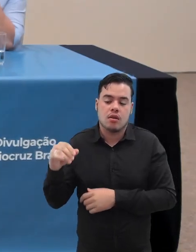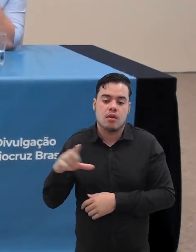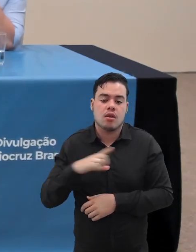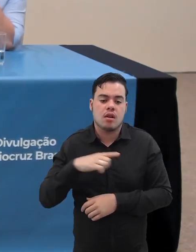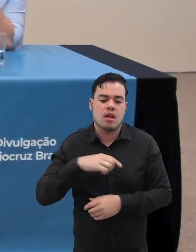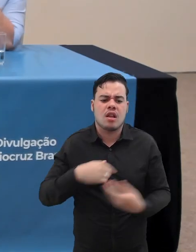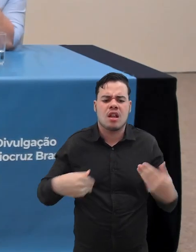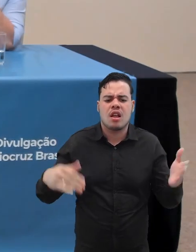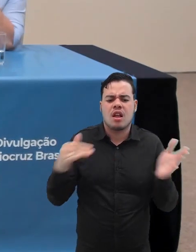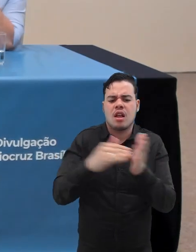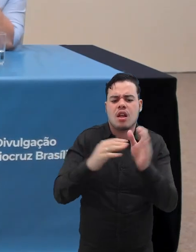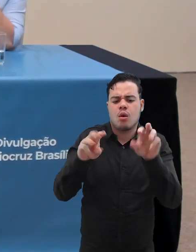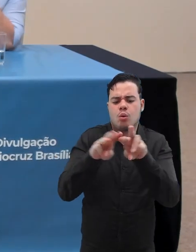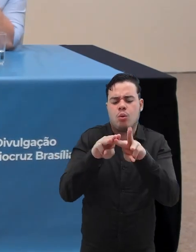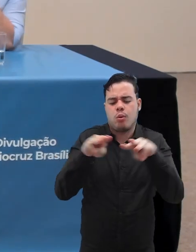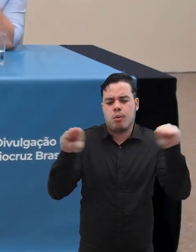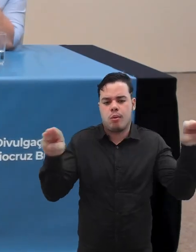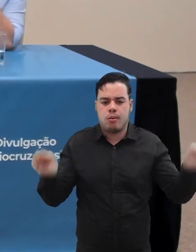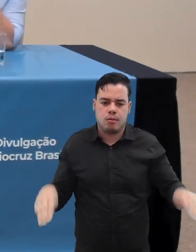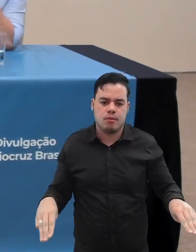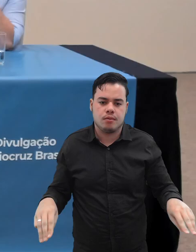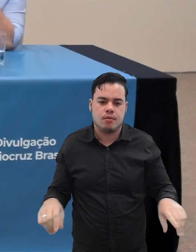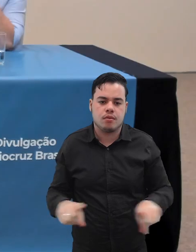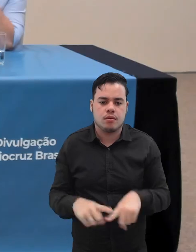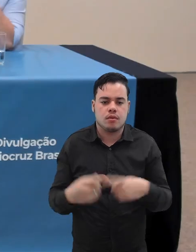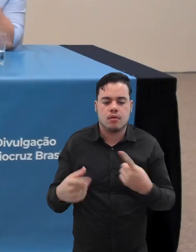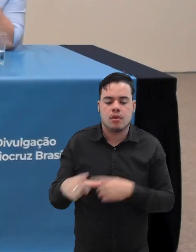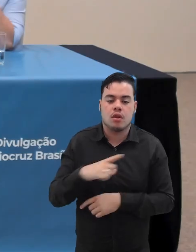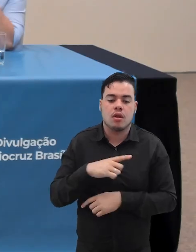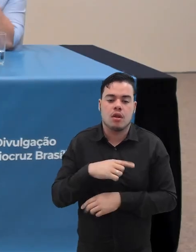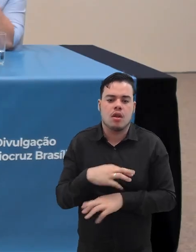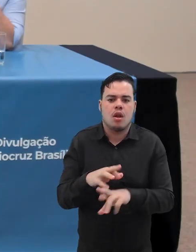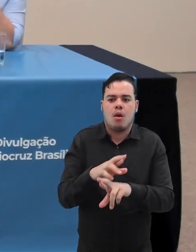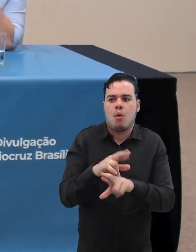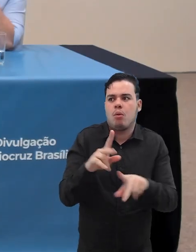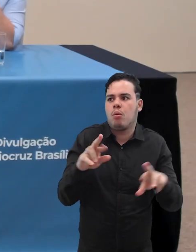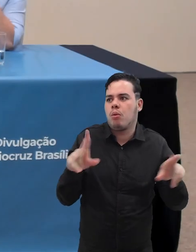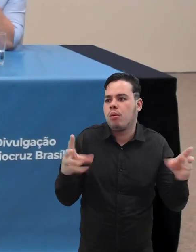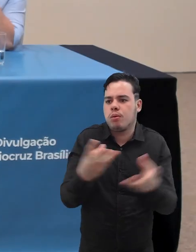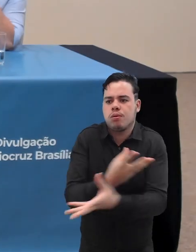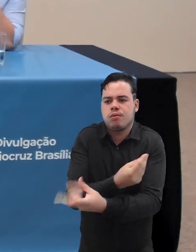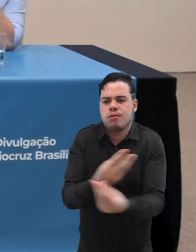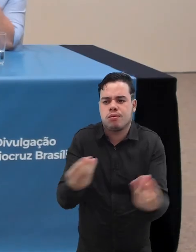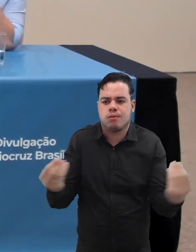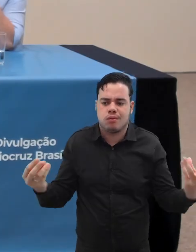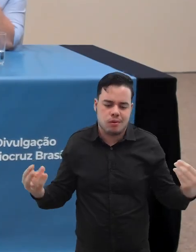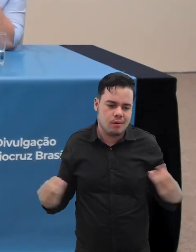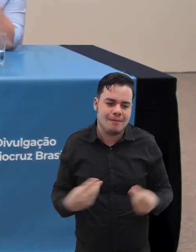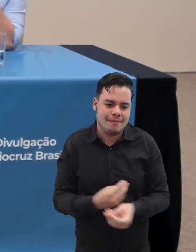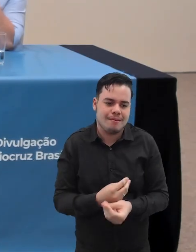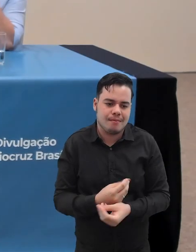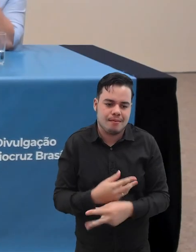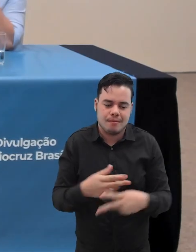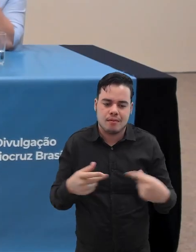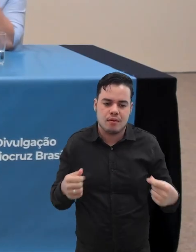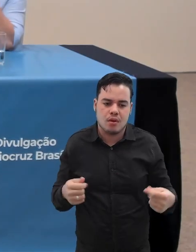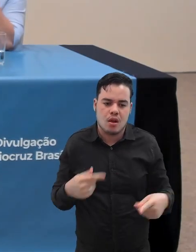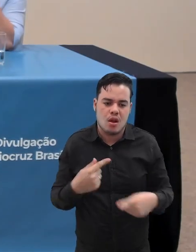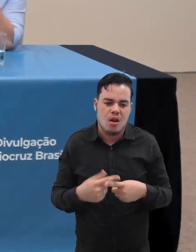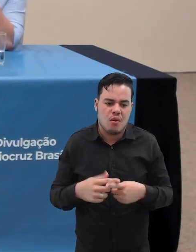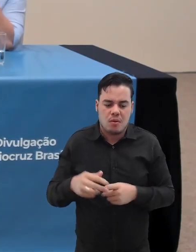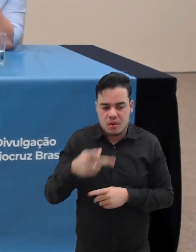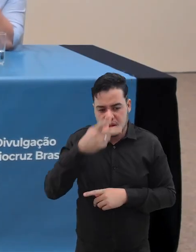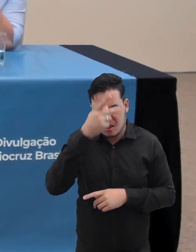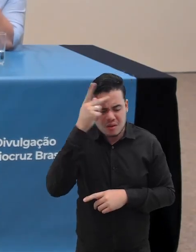museu, nós somos um museu, mas nós fazemos milhões de coisas para além de ser somente, que as pessoas acham que o Museu da Vida